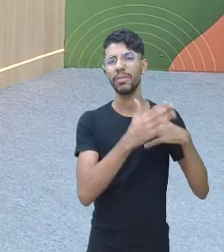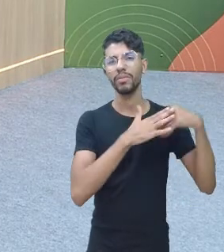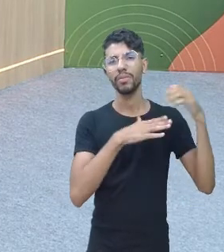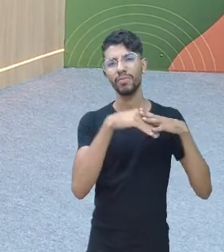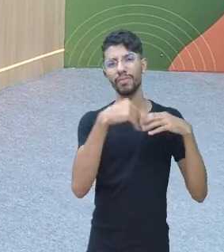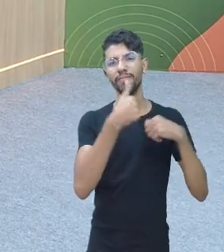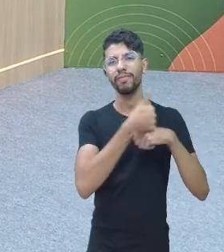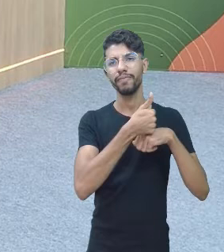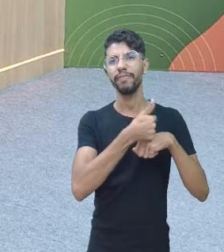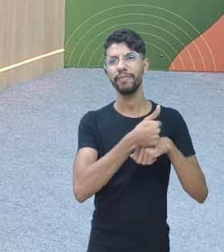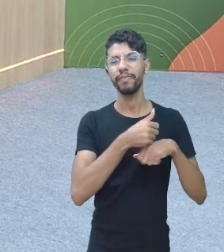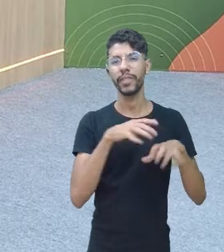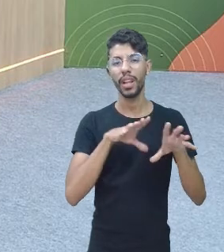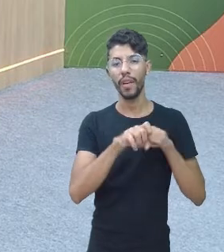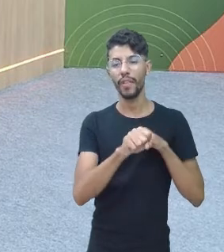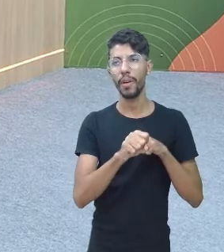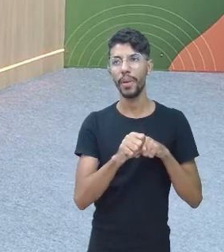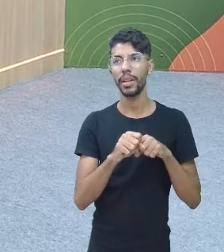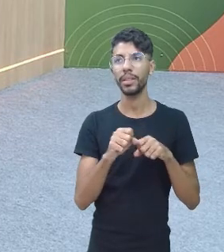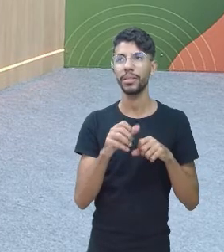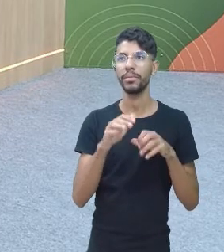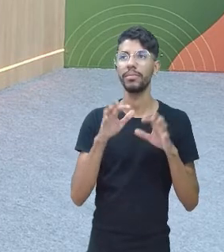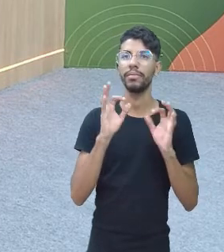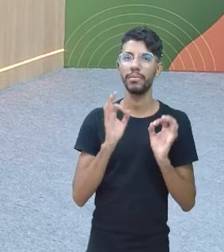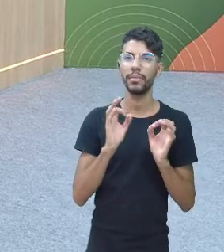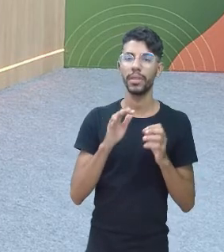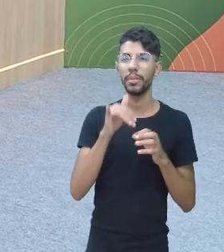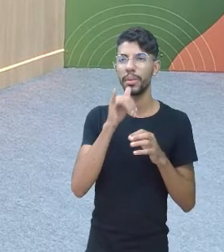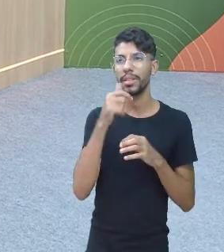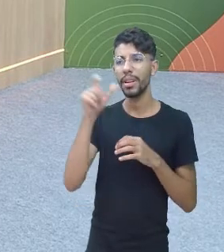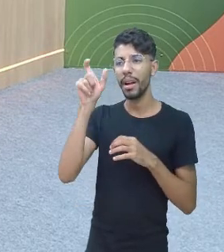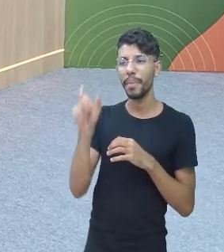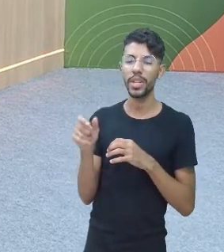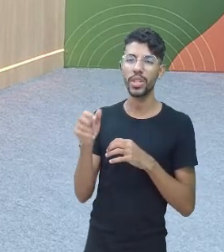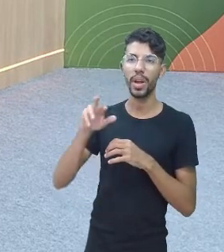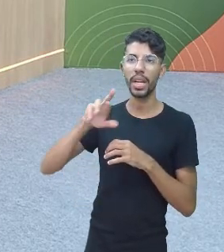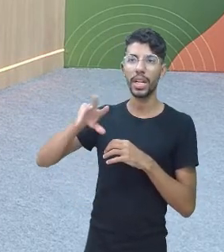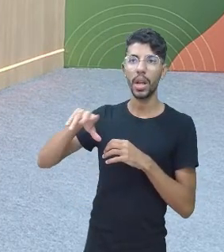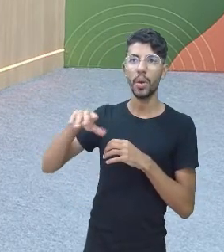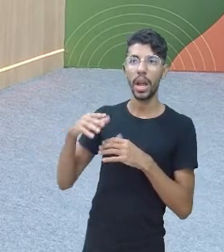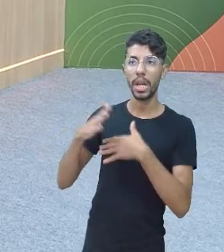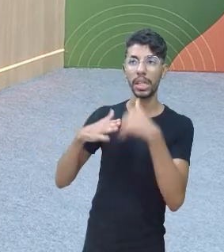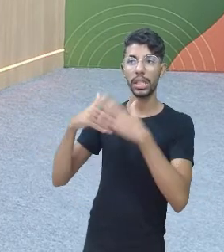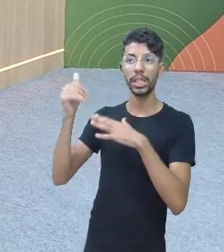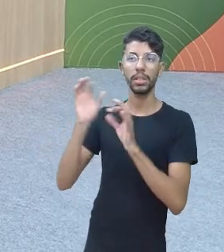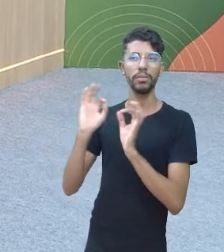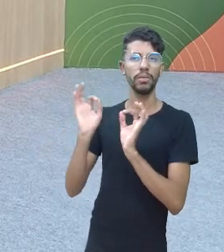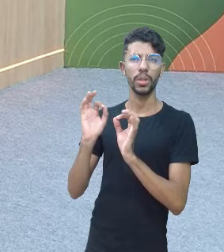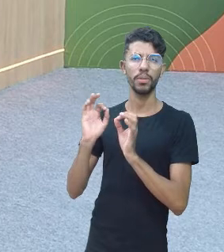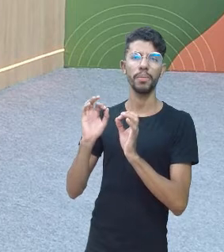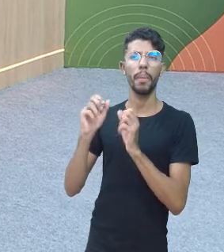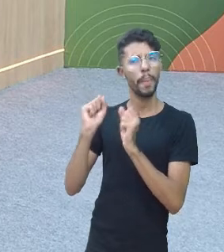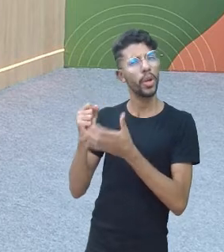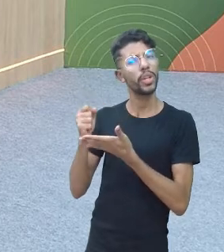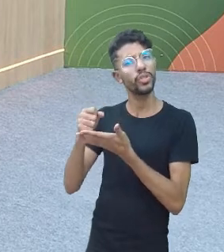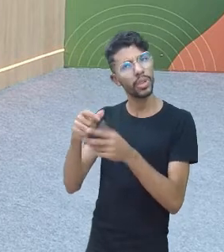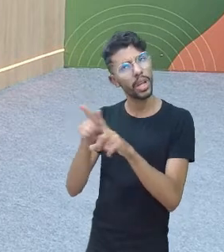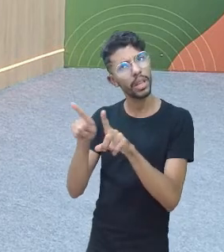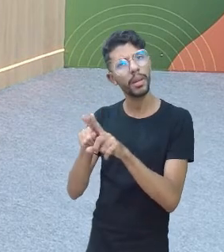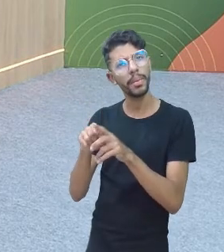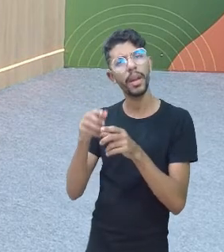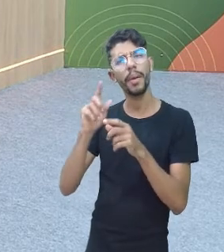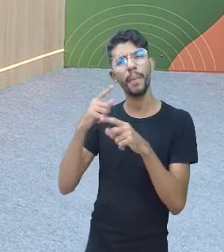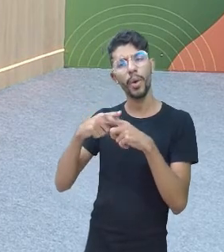para aquilo. Não que o que não é especialista não possa lhe ajudar. Como eu lhe falei, os vídeos são muito práticos de passo a passo. Então, você